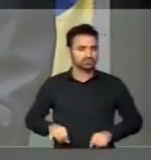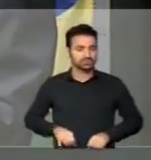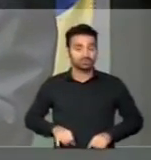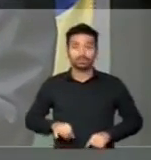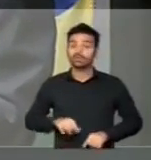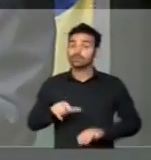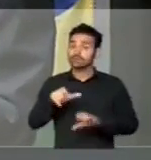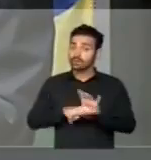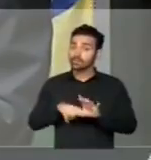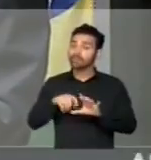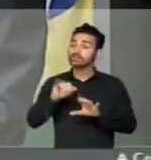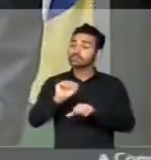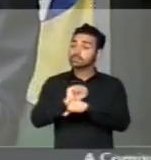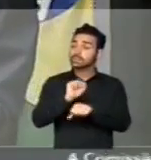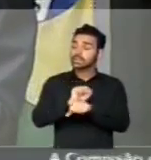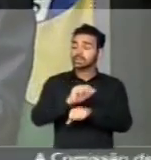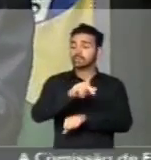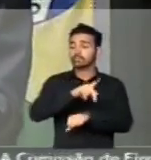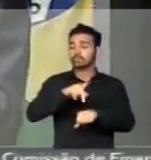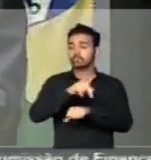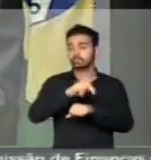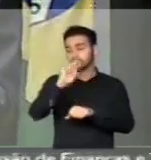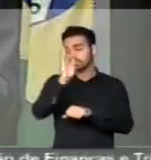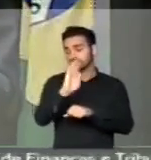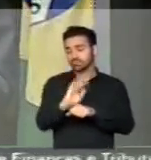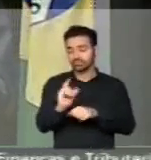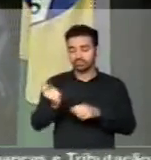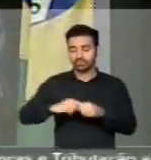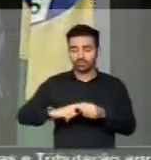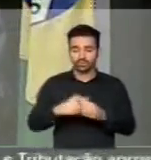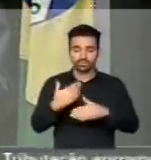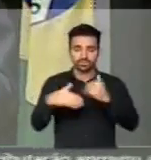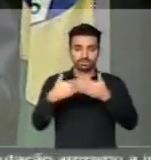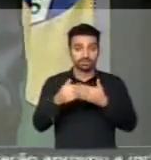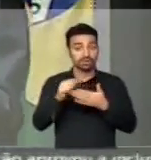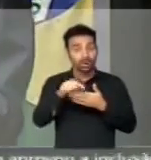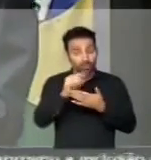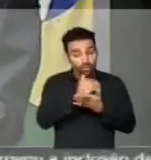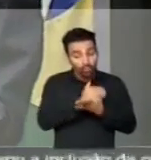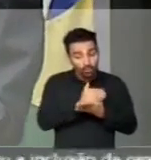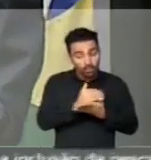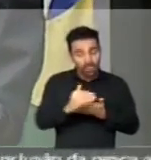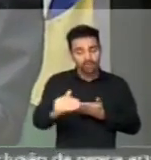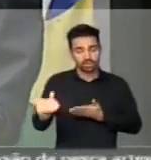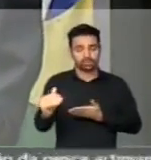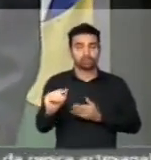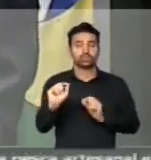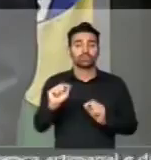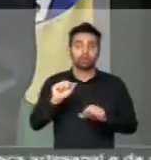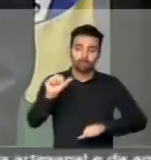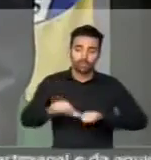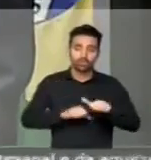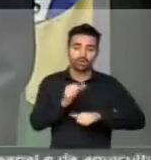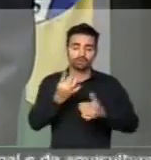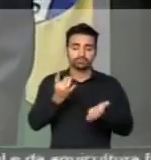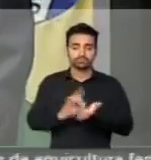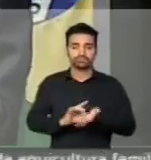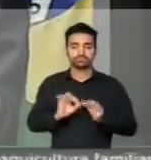país voltar a crescer. Este é o ponto inicial necessário para que a mudança